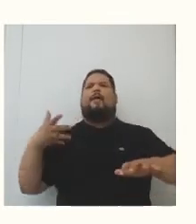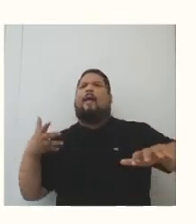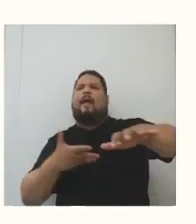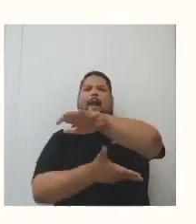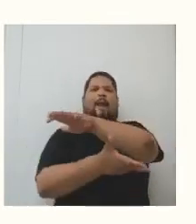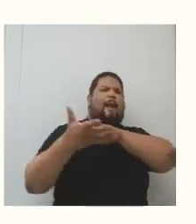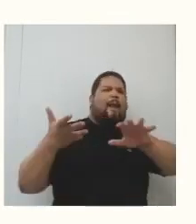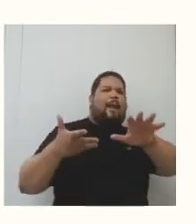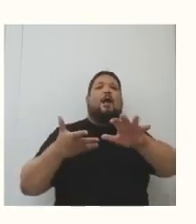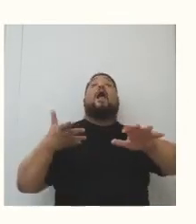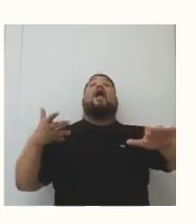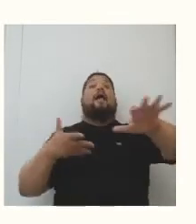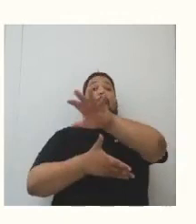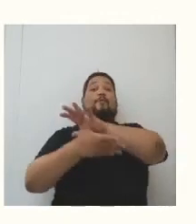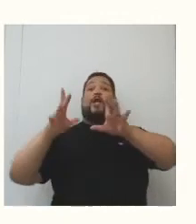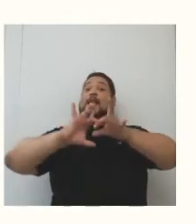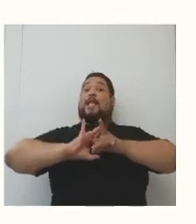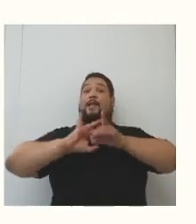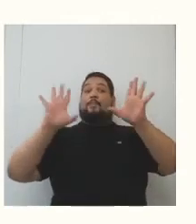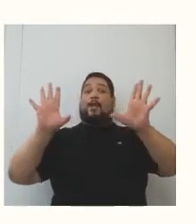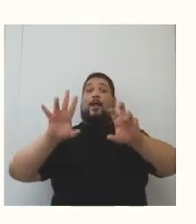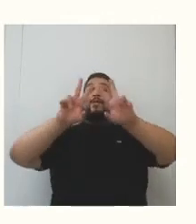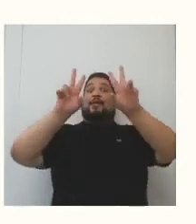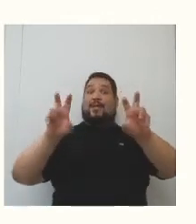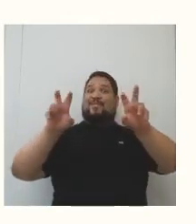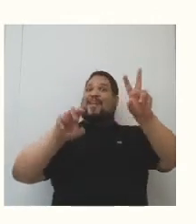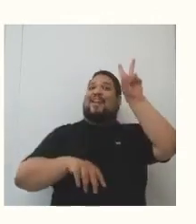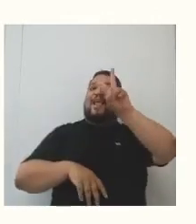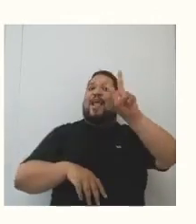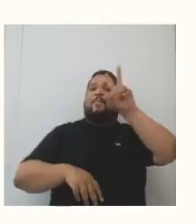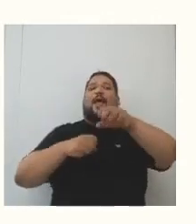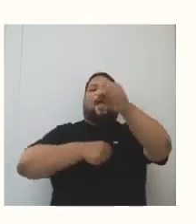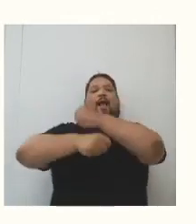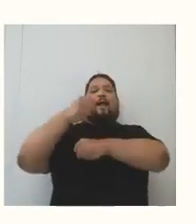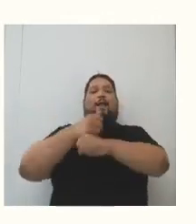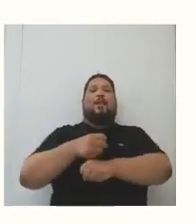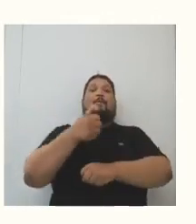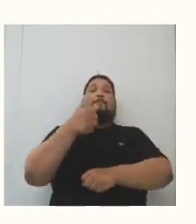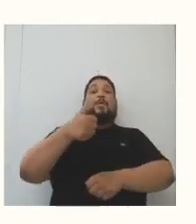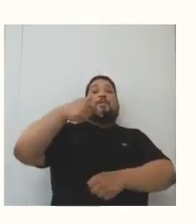revoluções, as chamadas revoluções liberais. Lembre-se que em